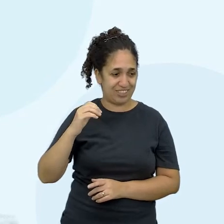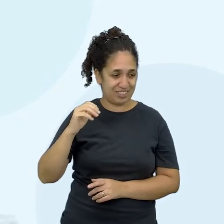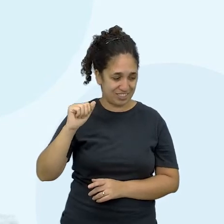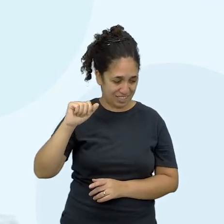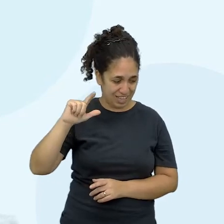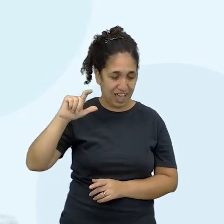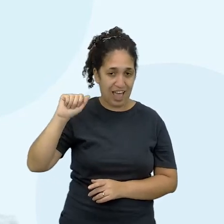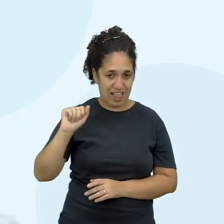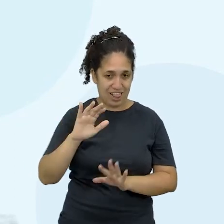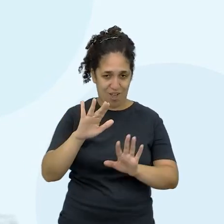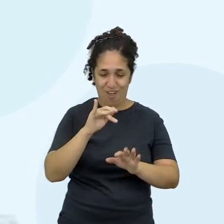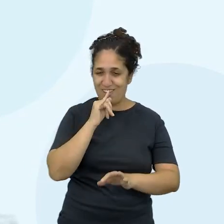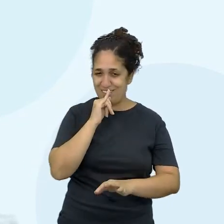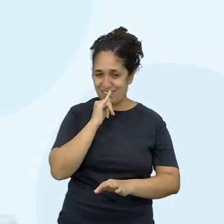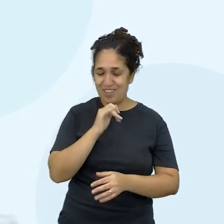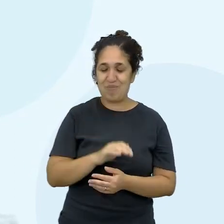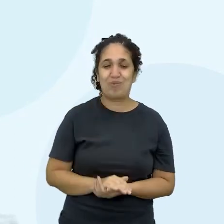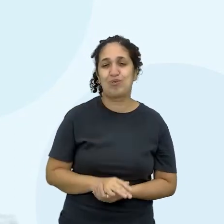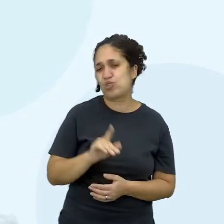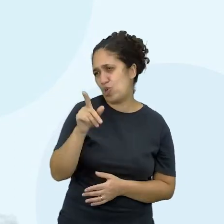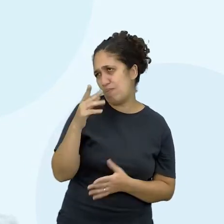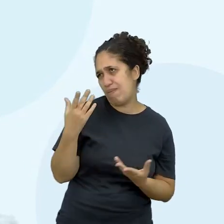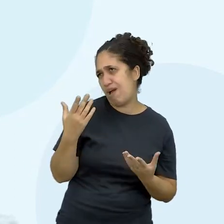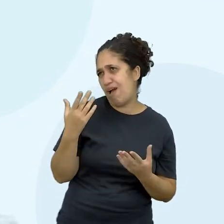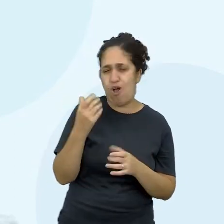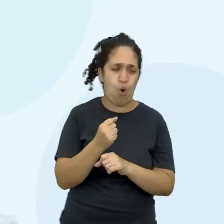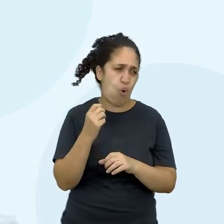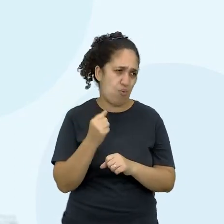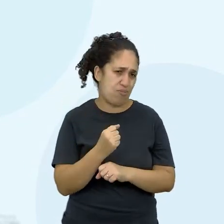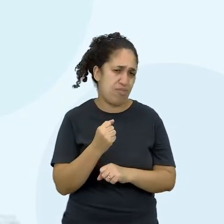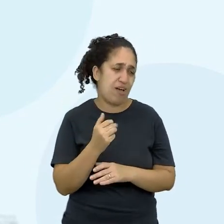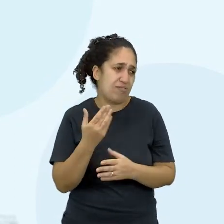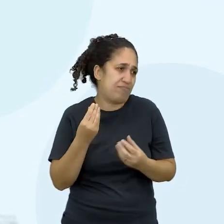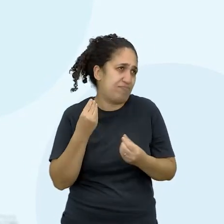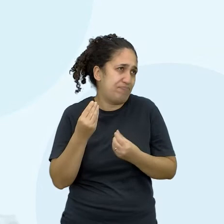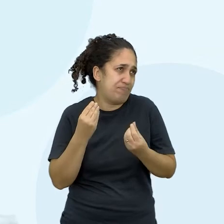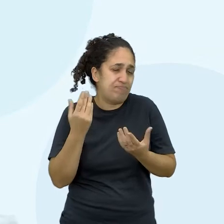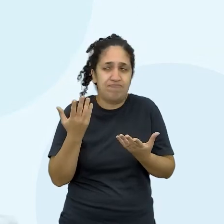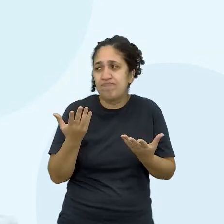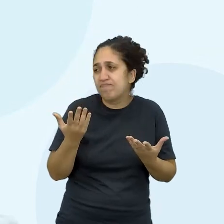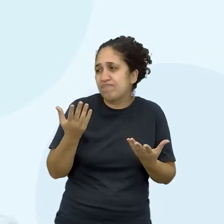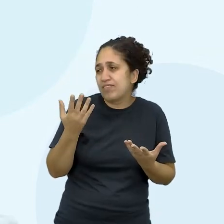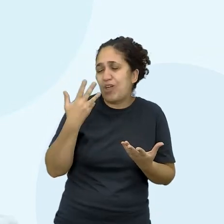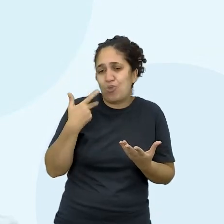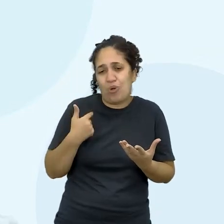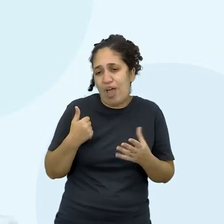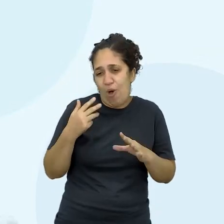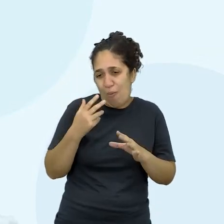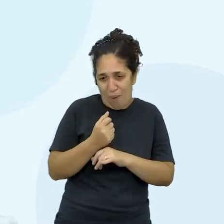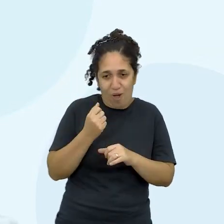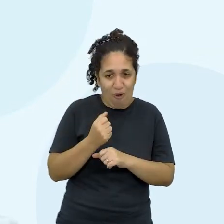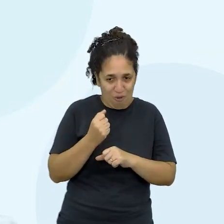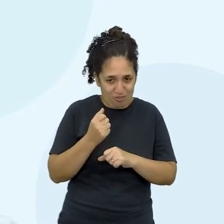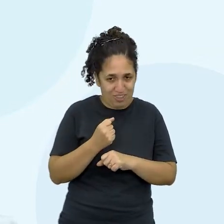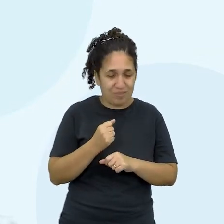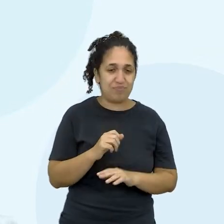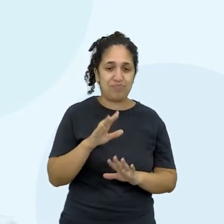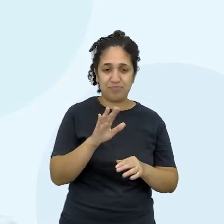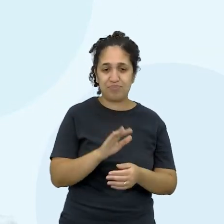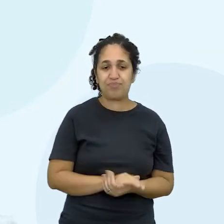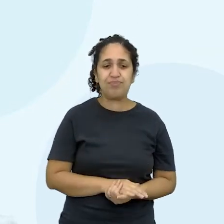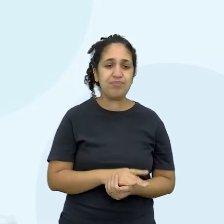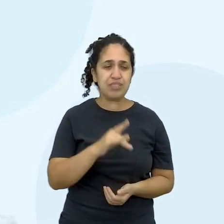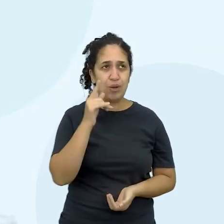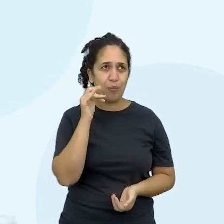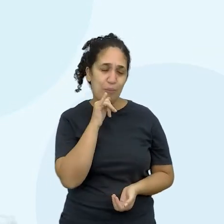supor, só para a gente fazer uma conta mais, digamos assim, um pouquinho mais natural, vamos supor